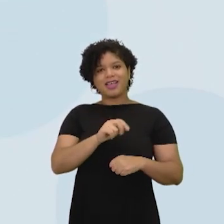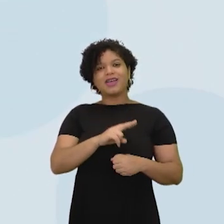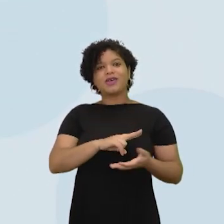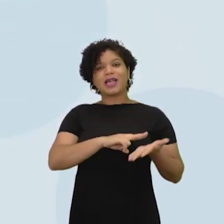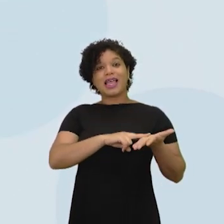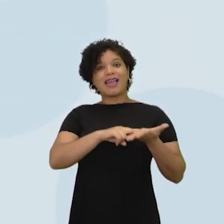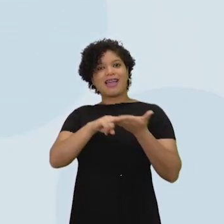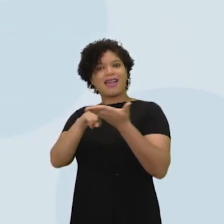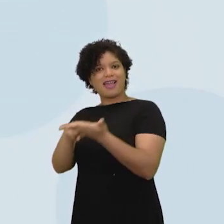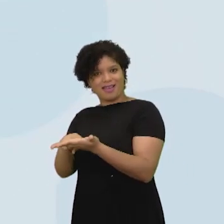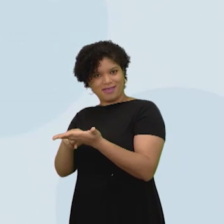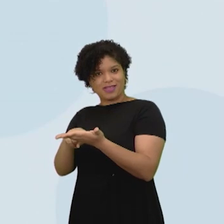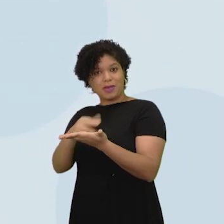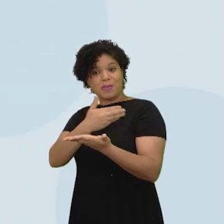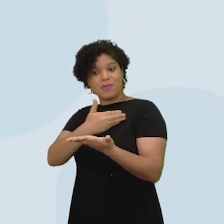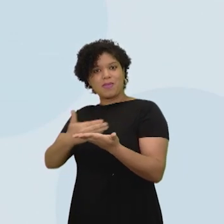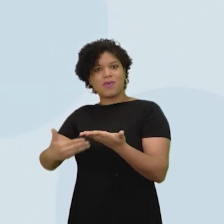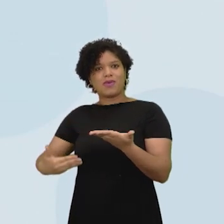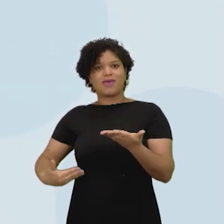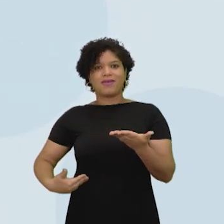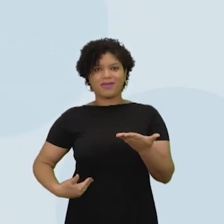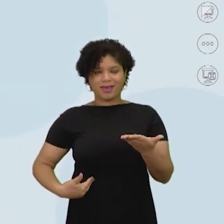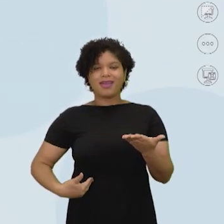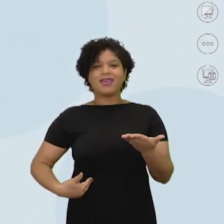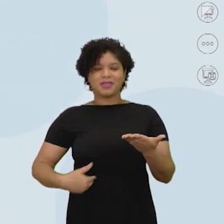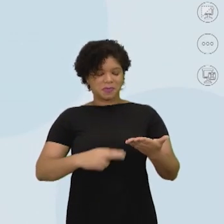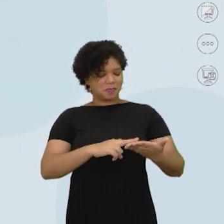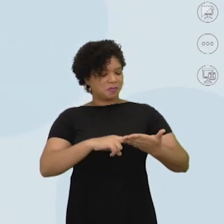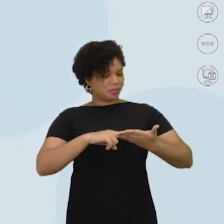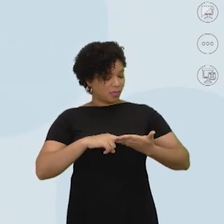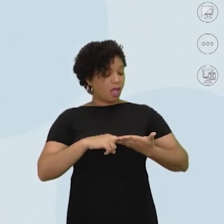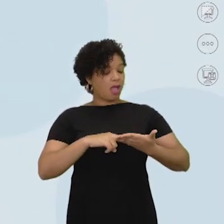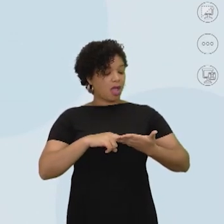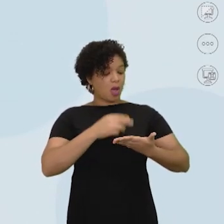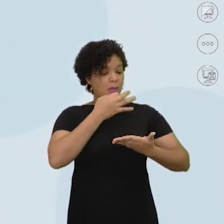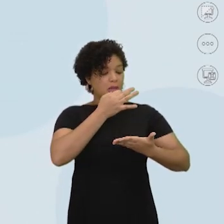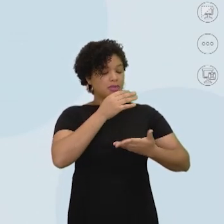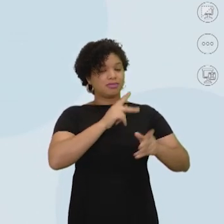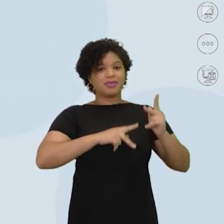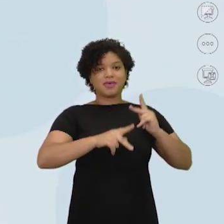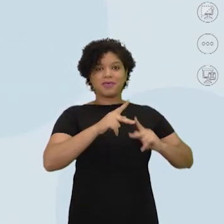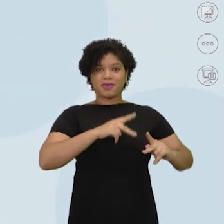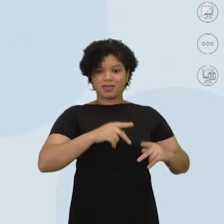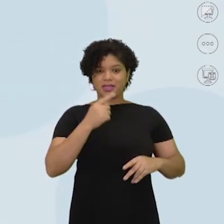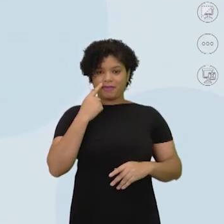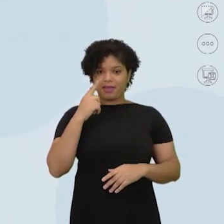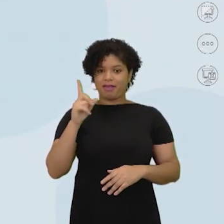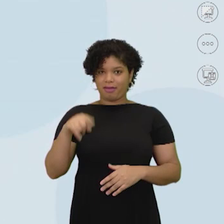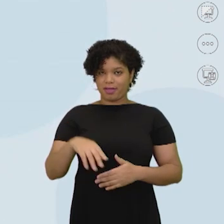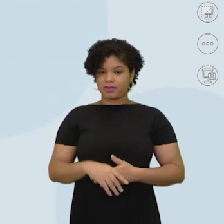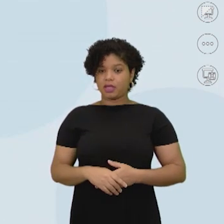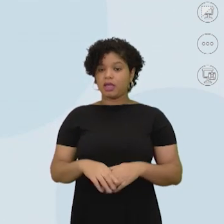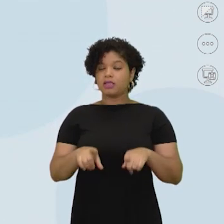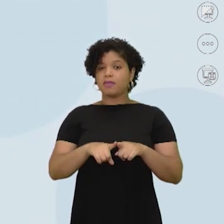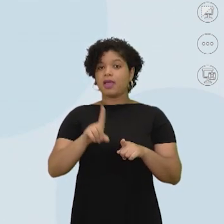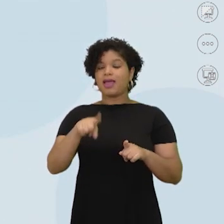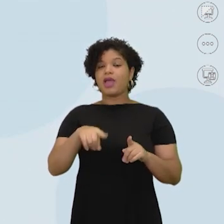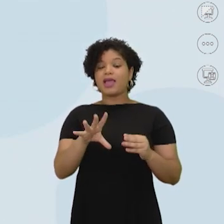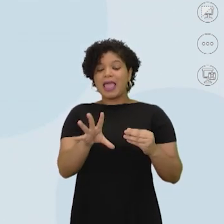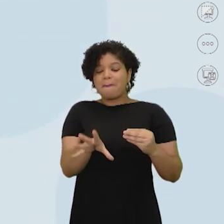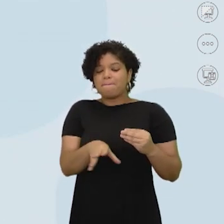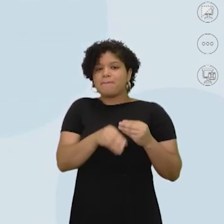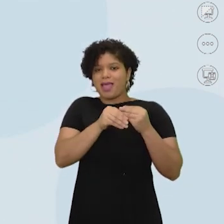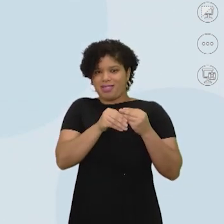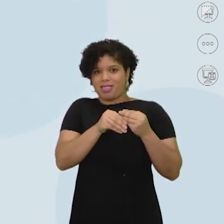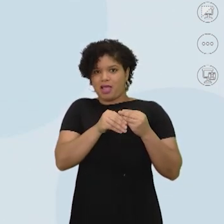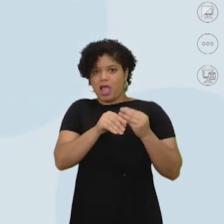Outro ponto importante foram as emendas populares, apresentadas que deveriam, para serem aceitas, possuir